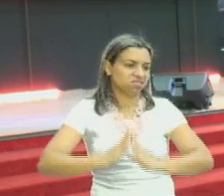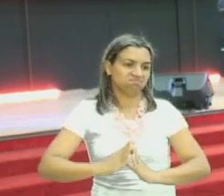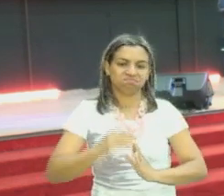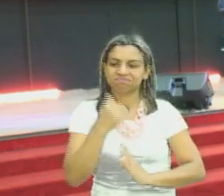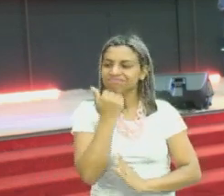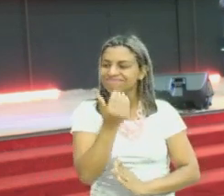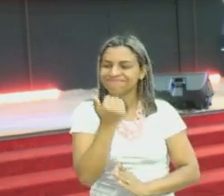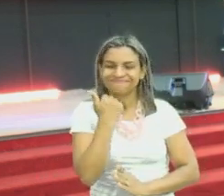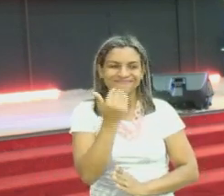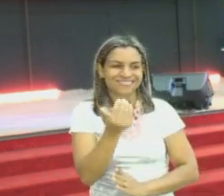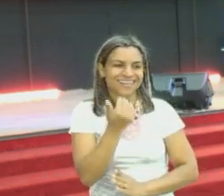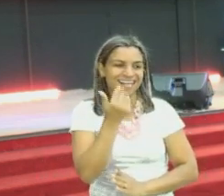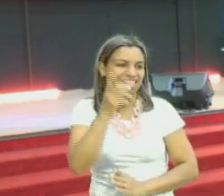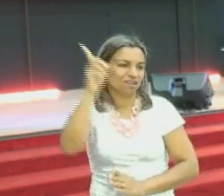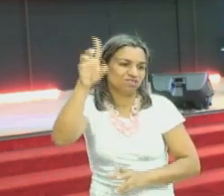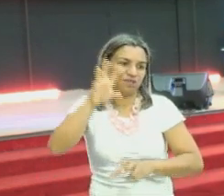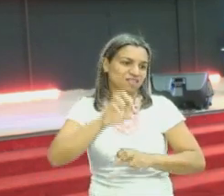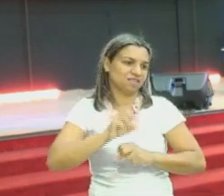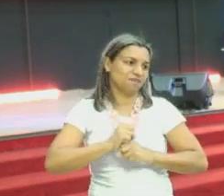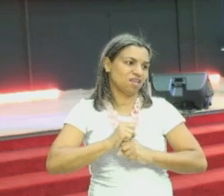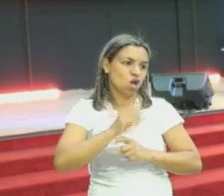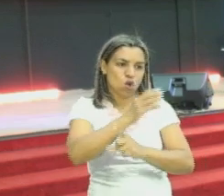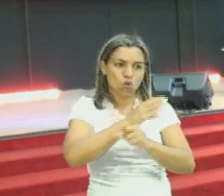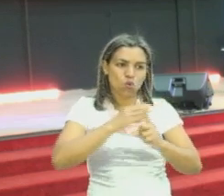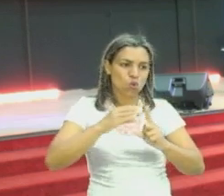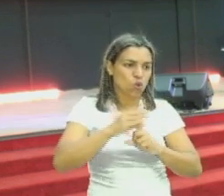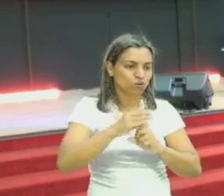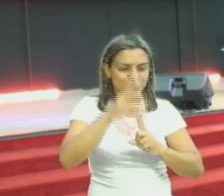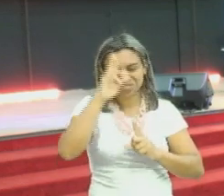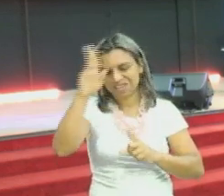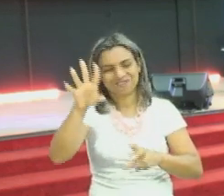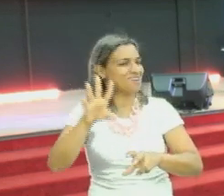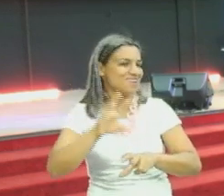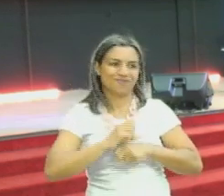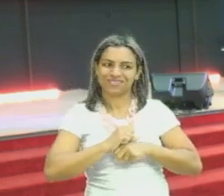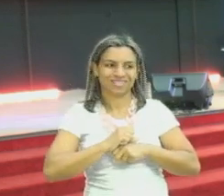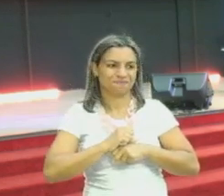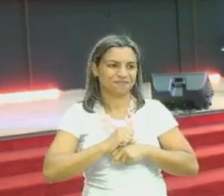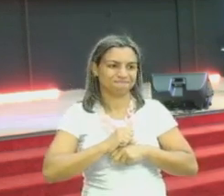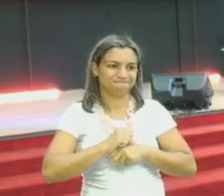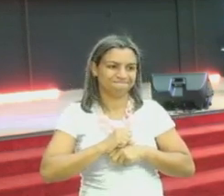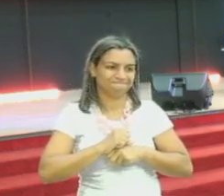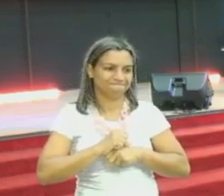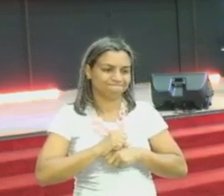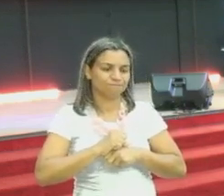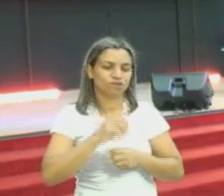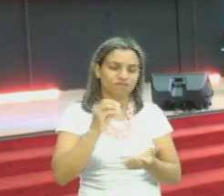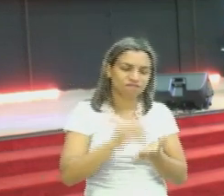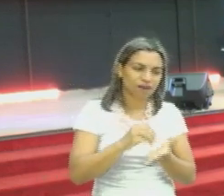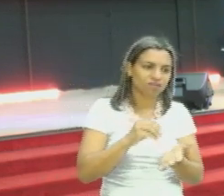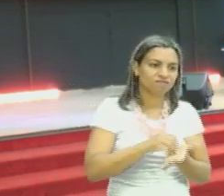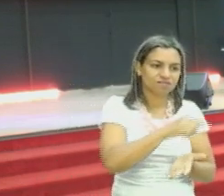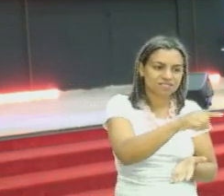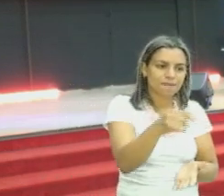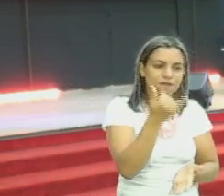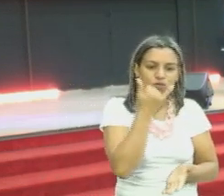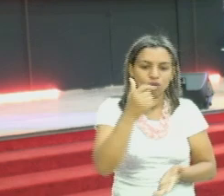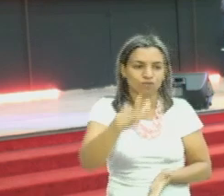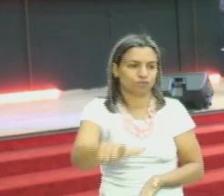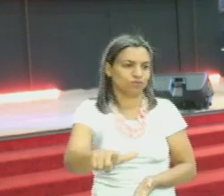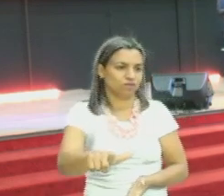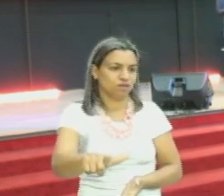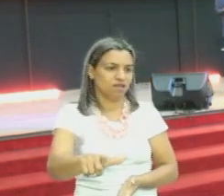interceptada. O culto não é recebido por Deus quando não perdoamos. Quando